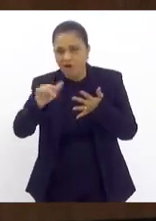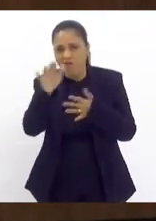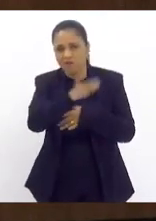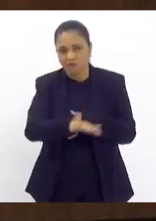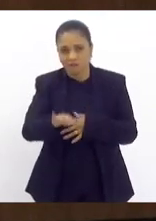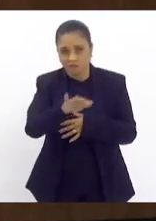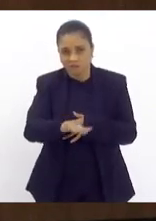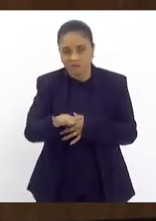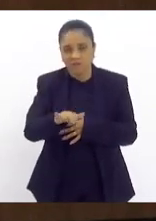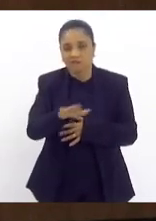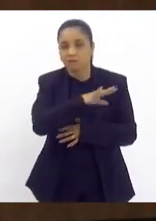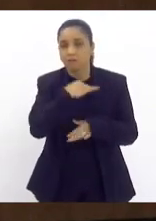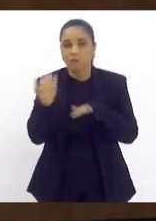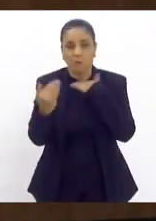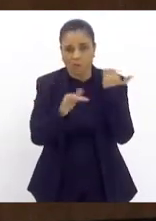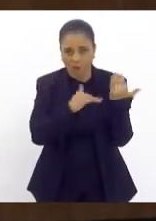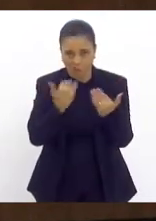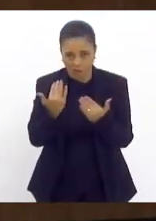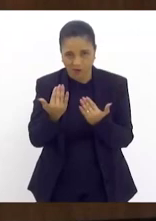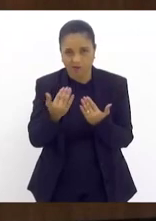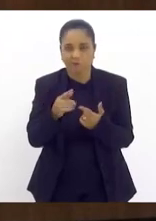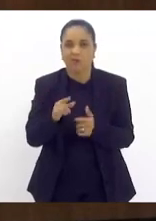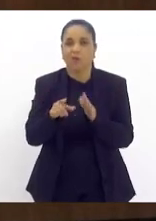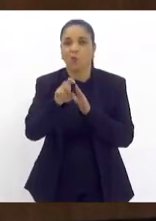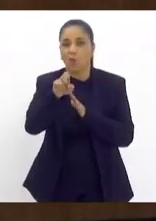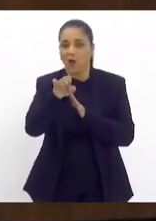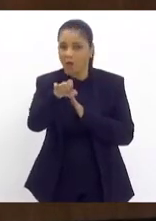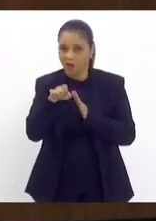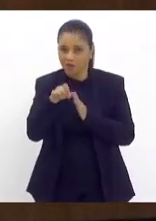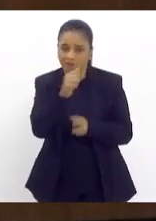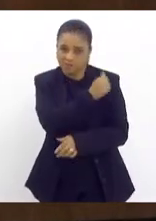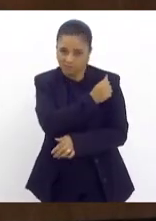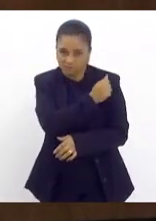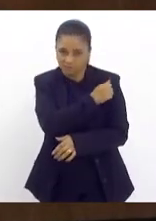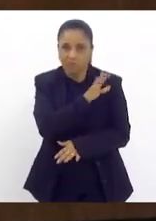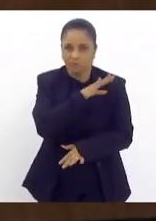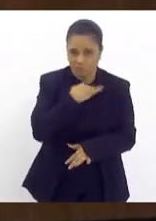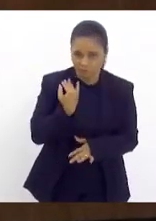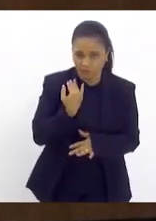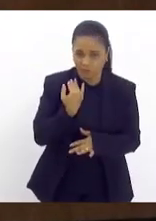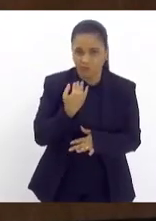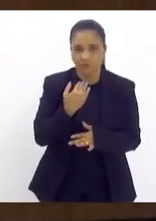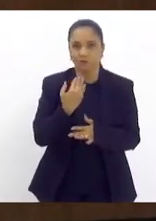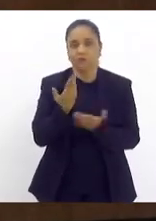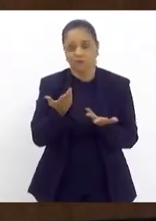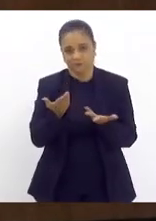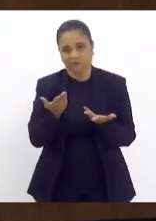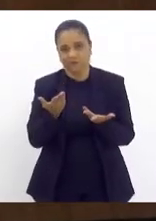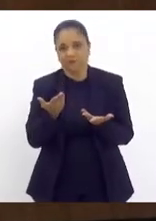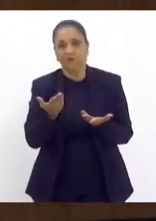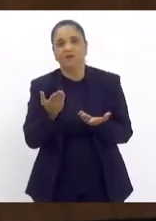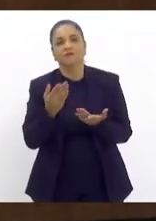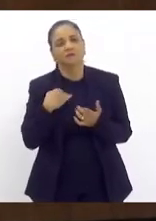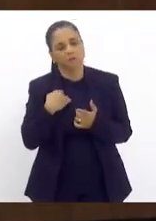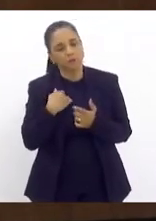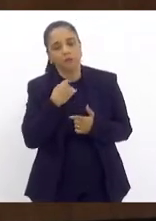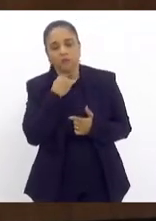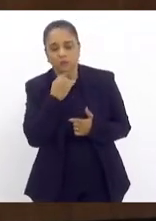jovens, praticada por um ex-aluno daquela escola. Então, sem dúvida nenhuma, é algo para que a